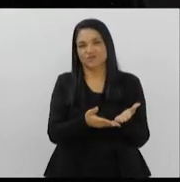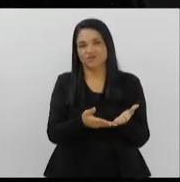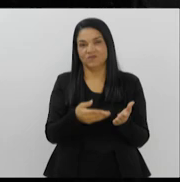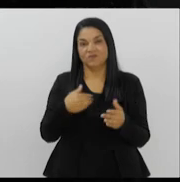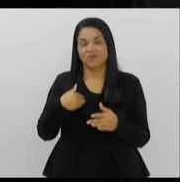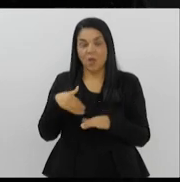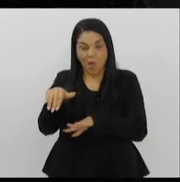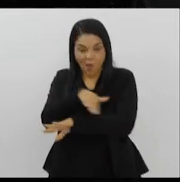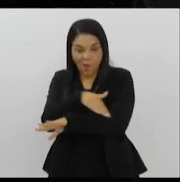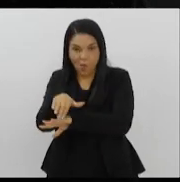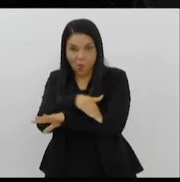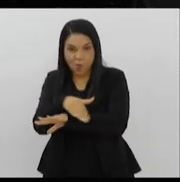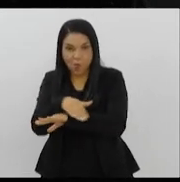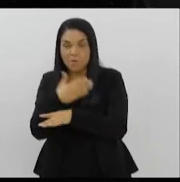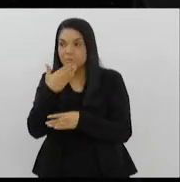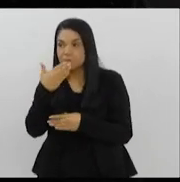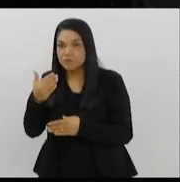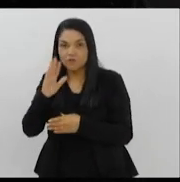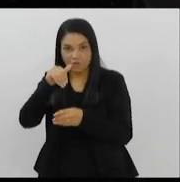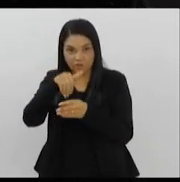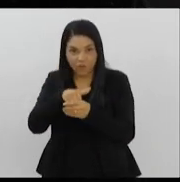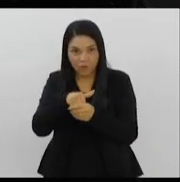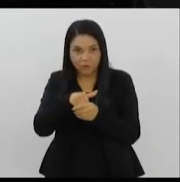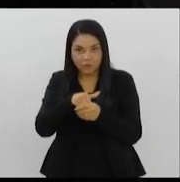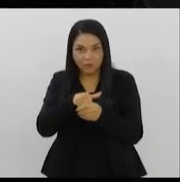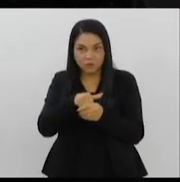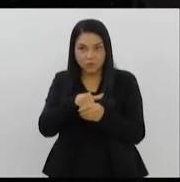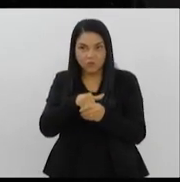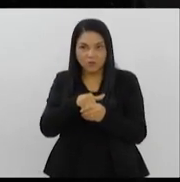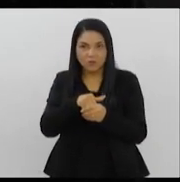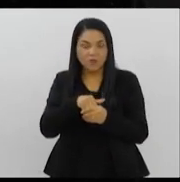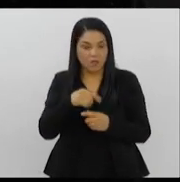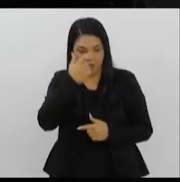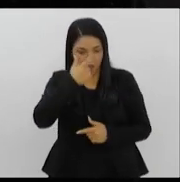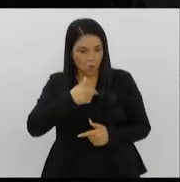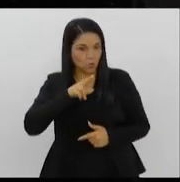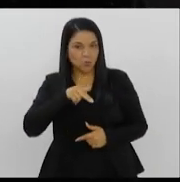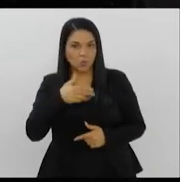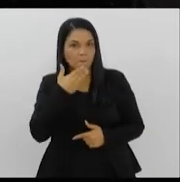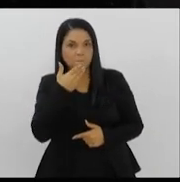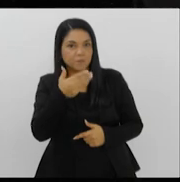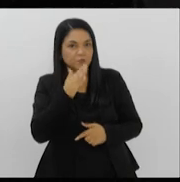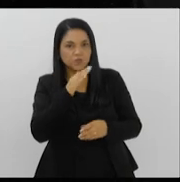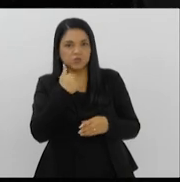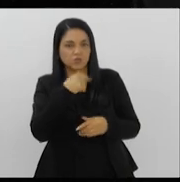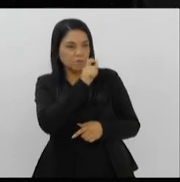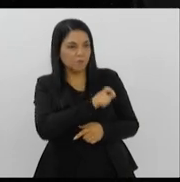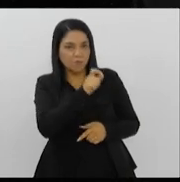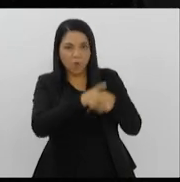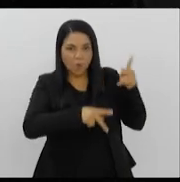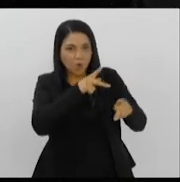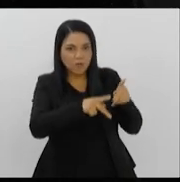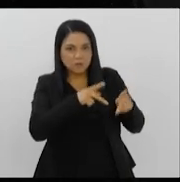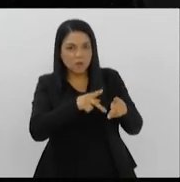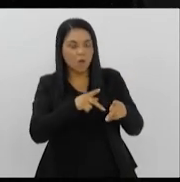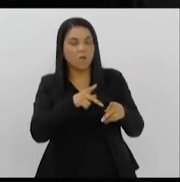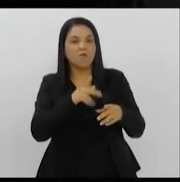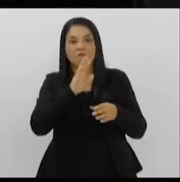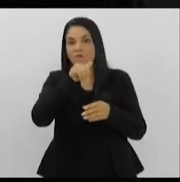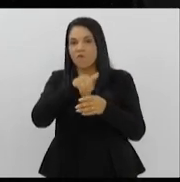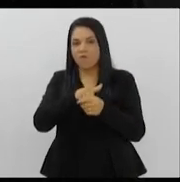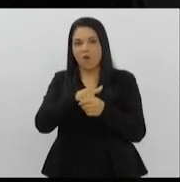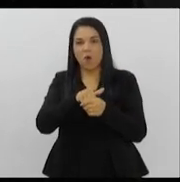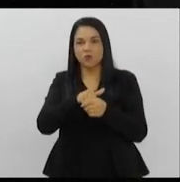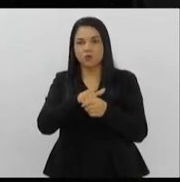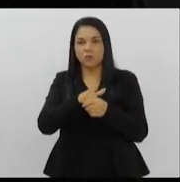pede voto ao eleitor para quê? Eu jamais fui à rua para pedir ao eleitor o voto que não seja para deputado estadual. Então, eu vou à